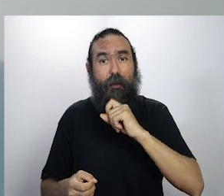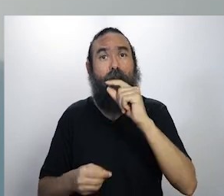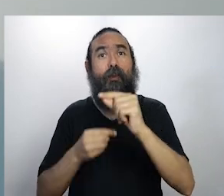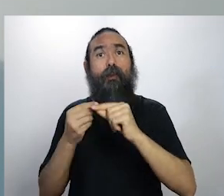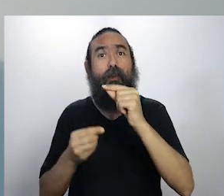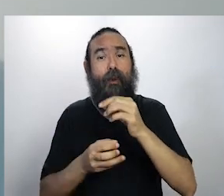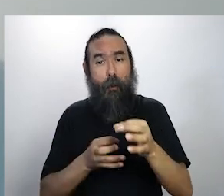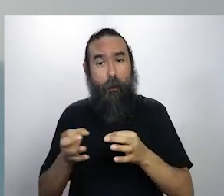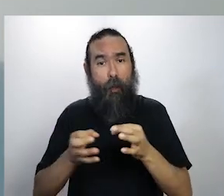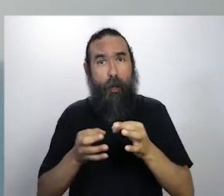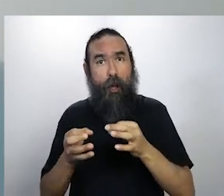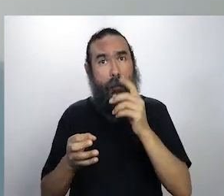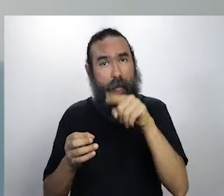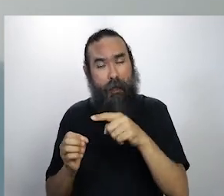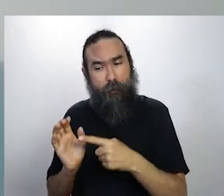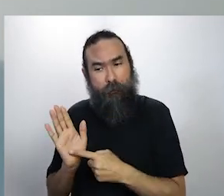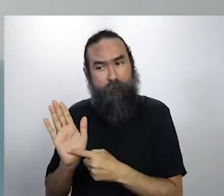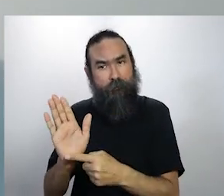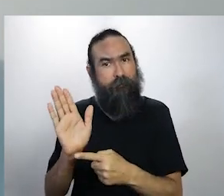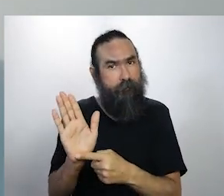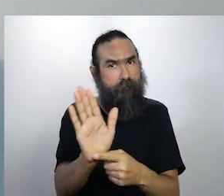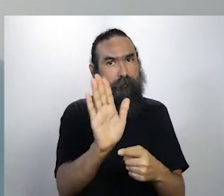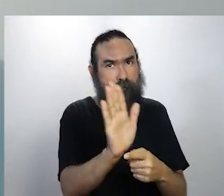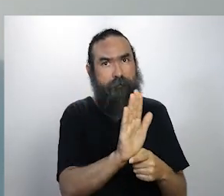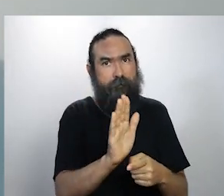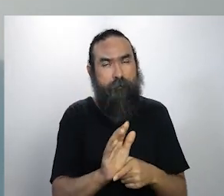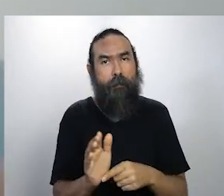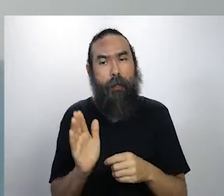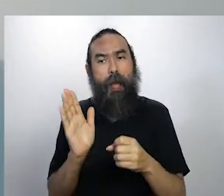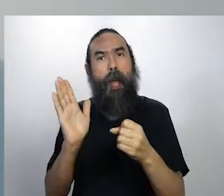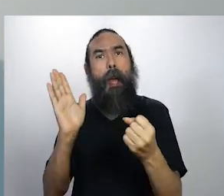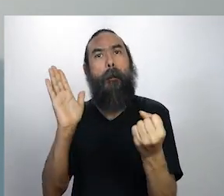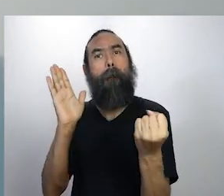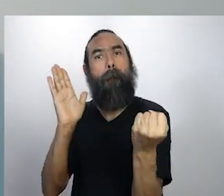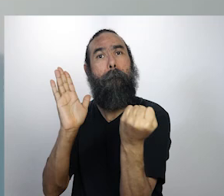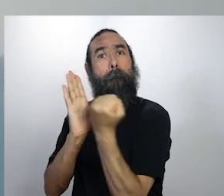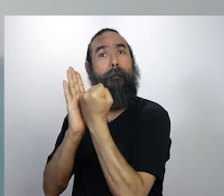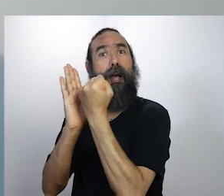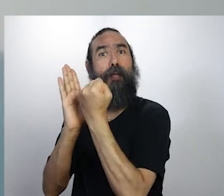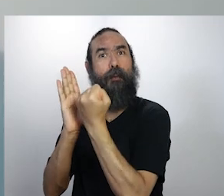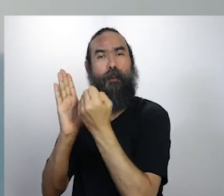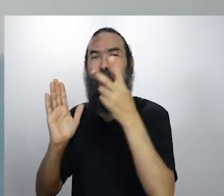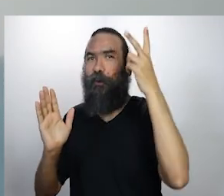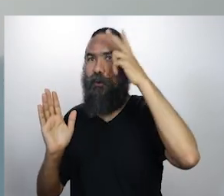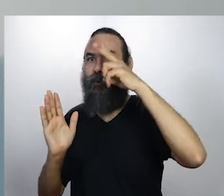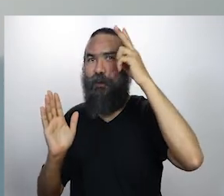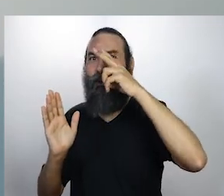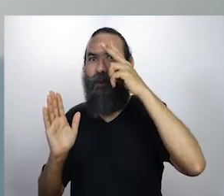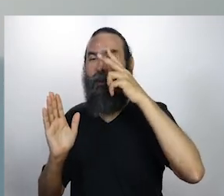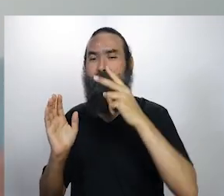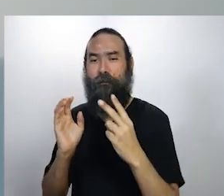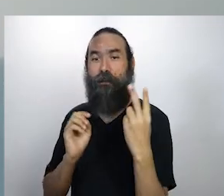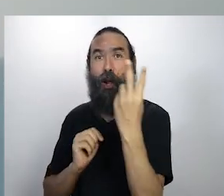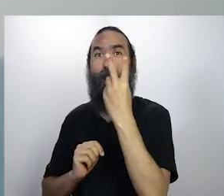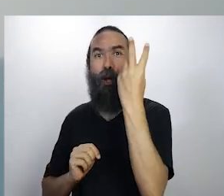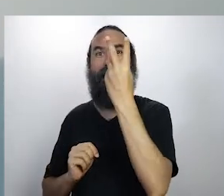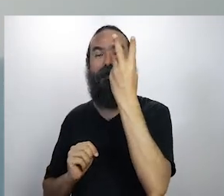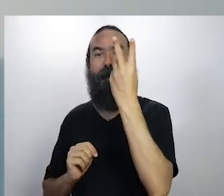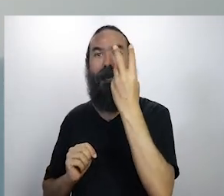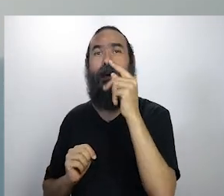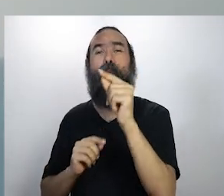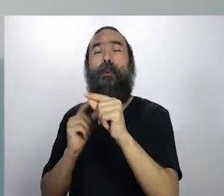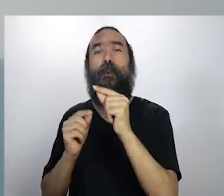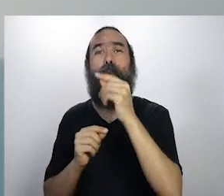área de patrimônio, né, patrimônio histórico. E essa questão, né? Pensar Goiás como sede